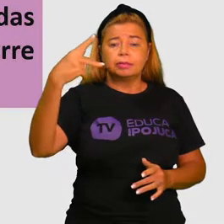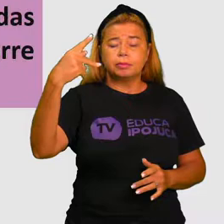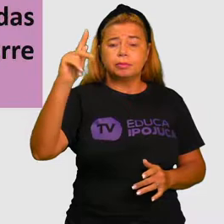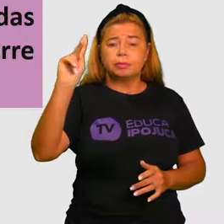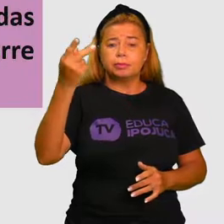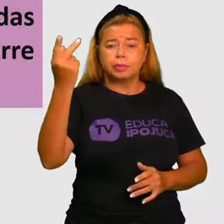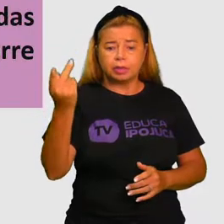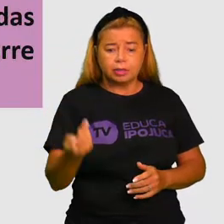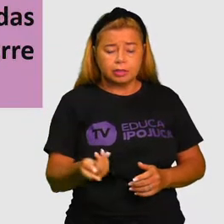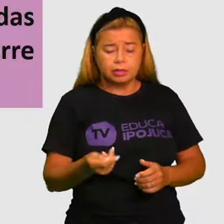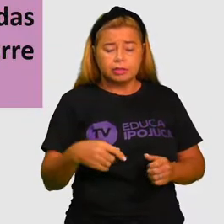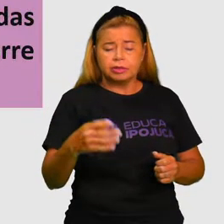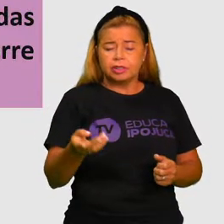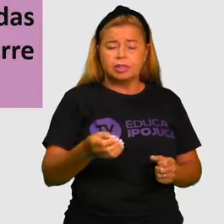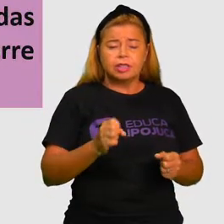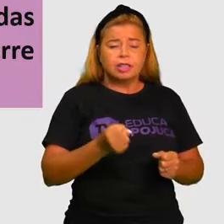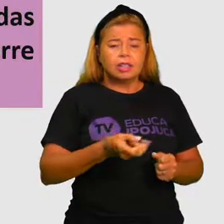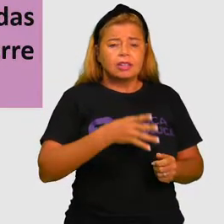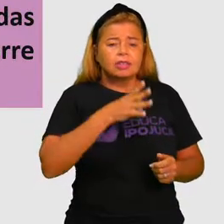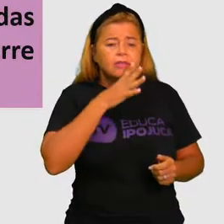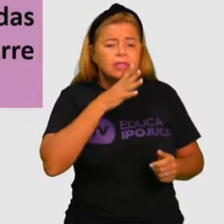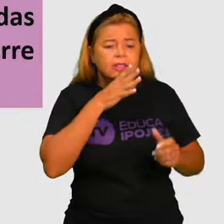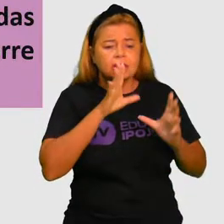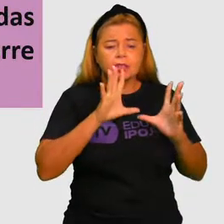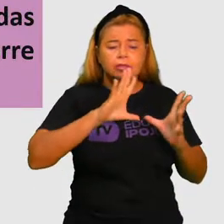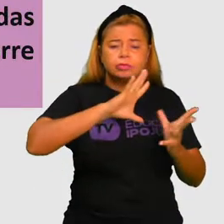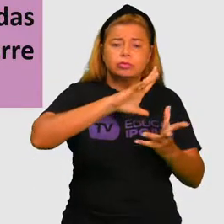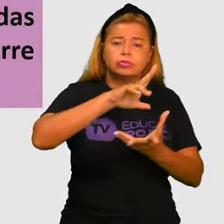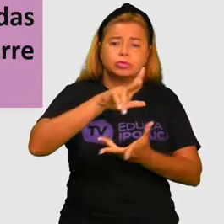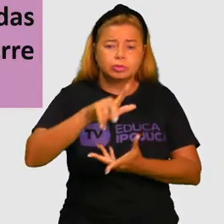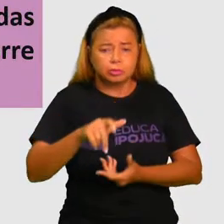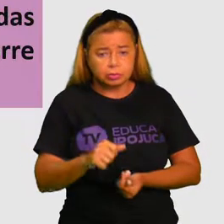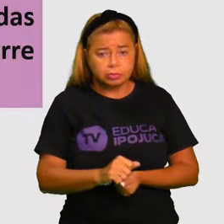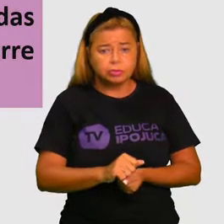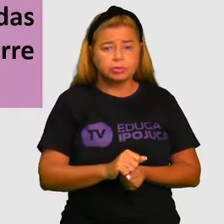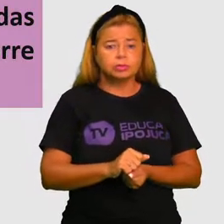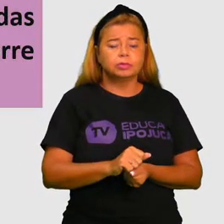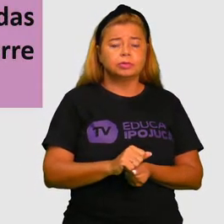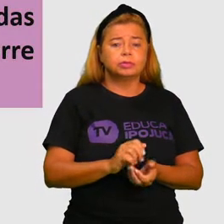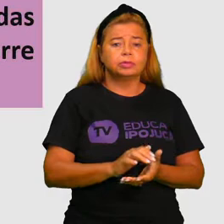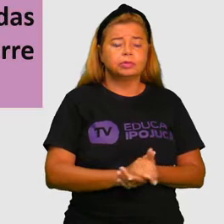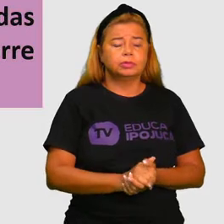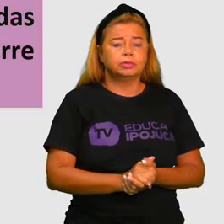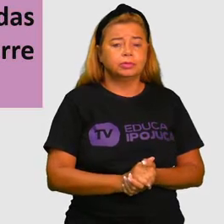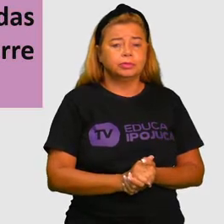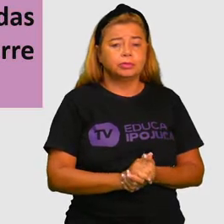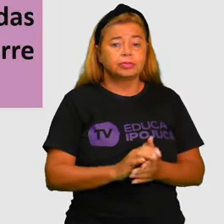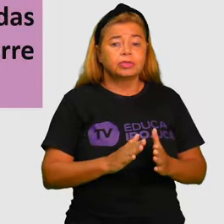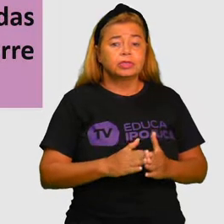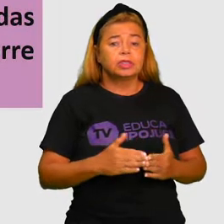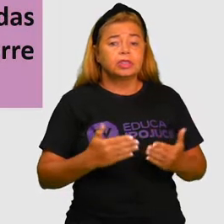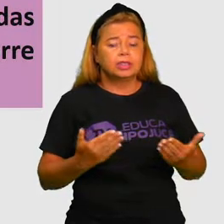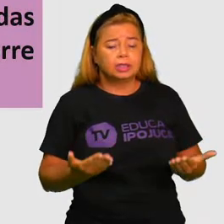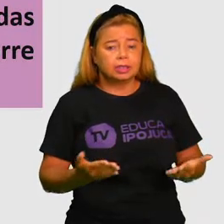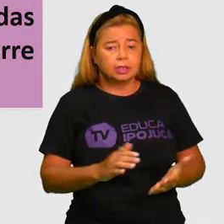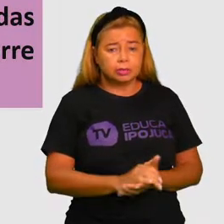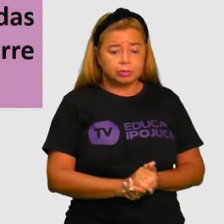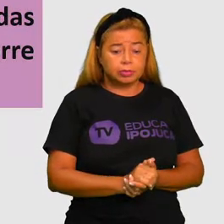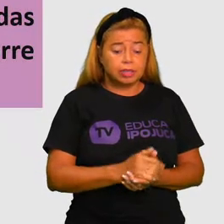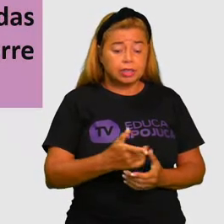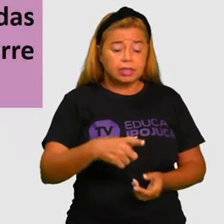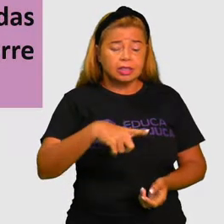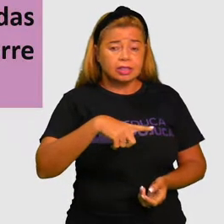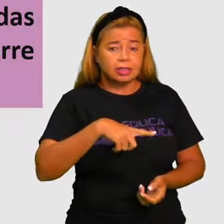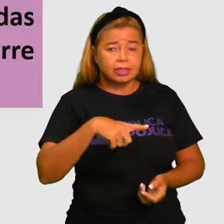expressões eo humorístico mais utilizadas quando algo não corre como o esperado ou seja se alguma